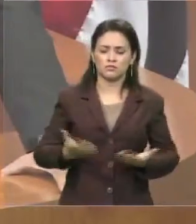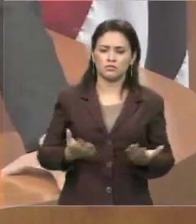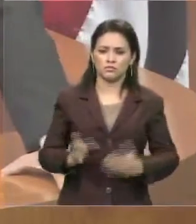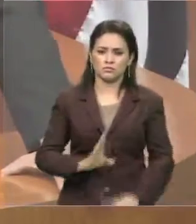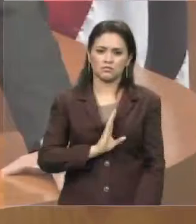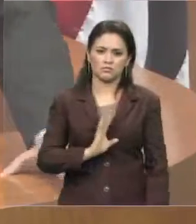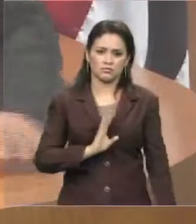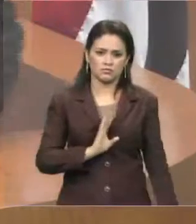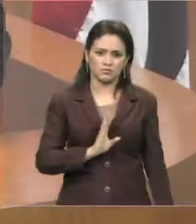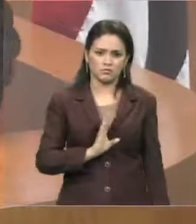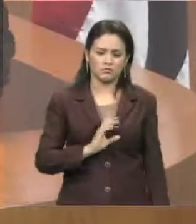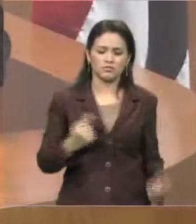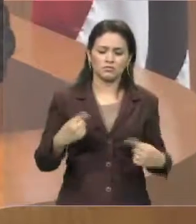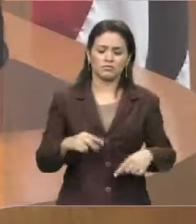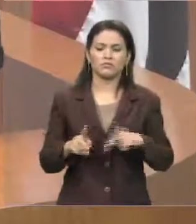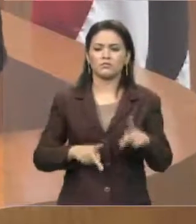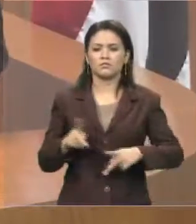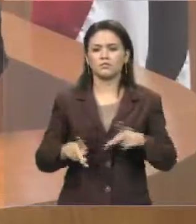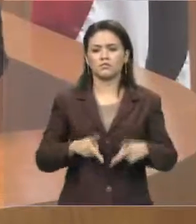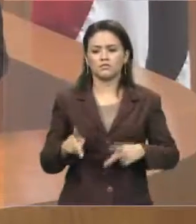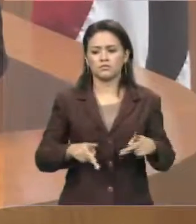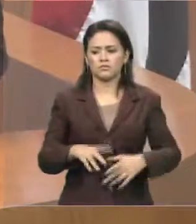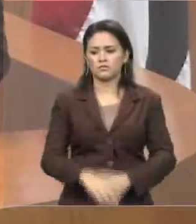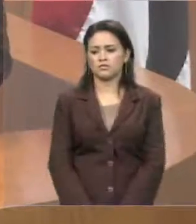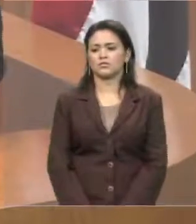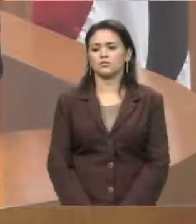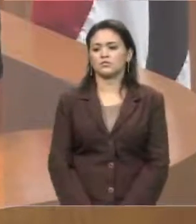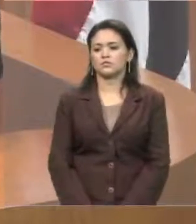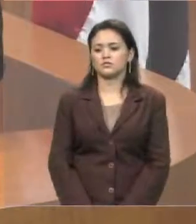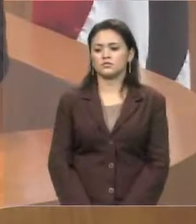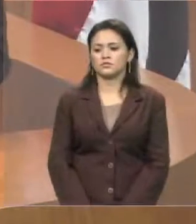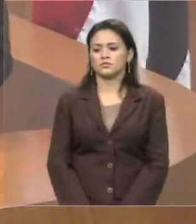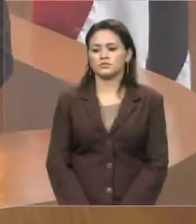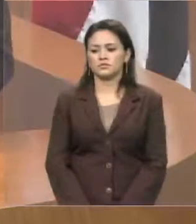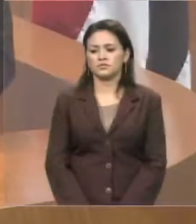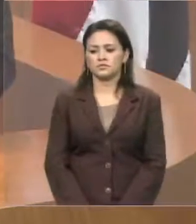Bacabal contra a população. Pois não, doutor Levi?